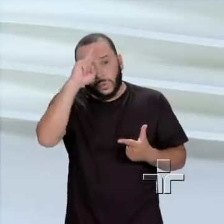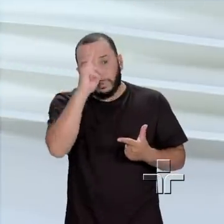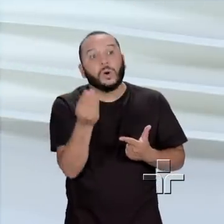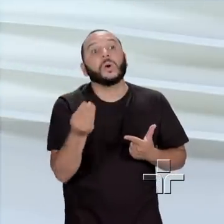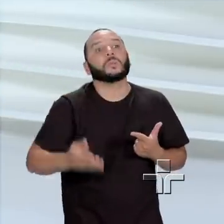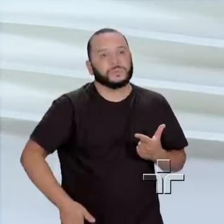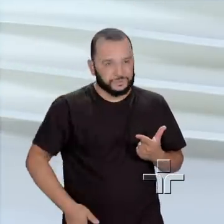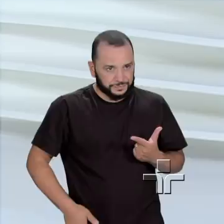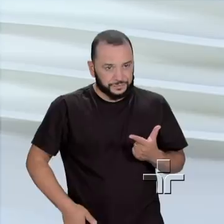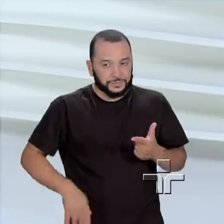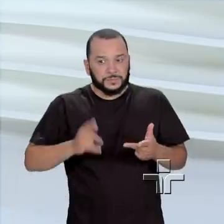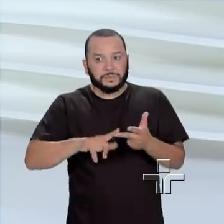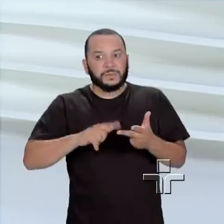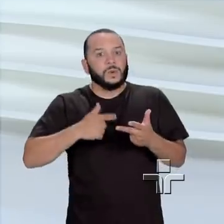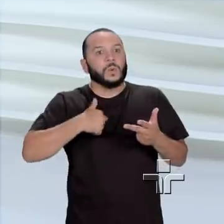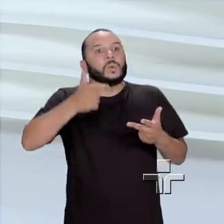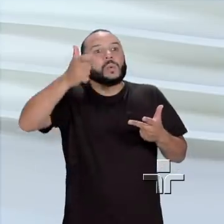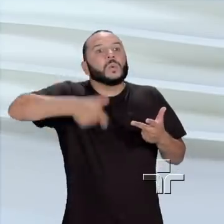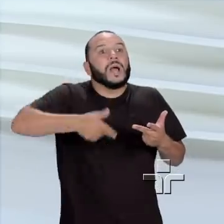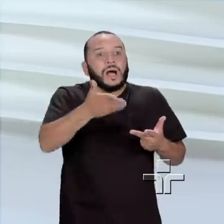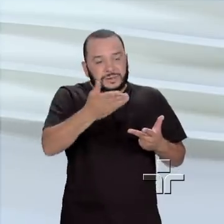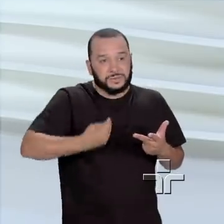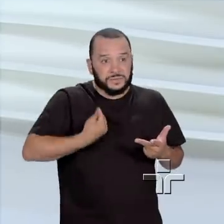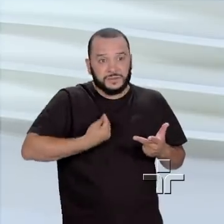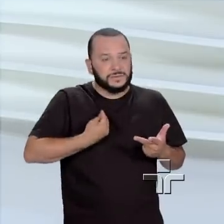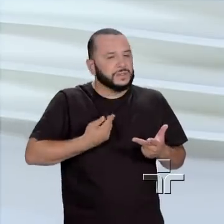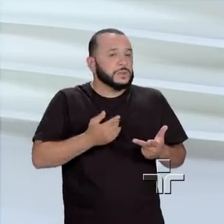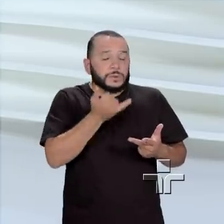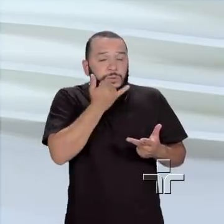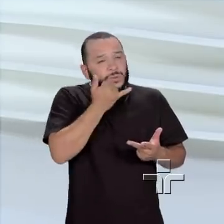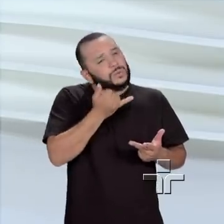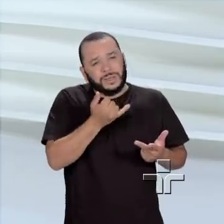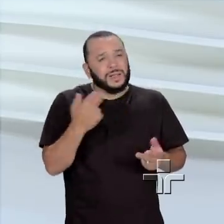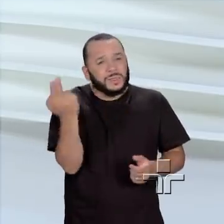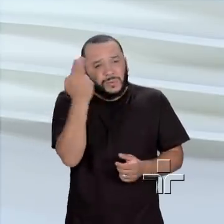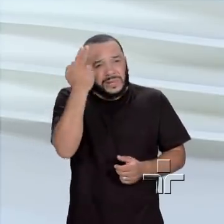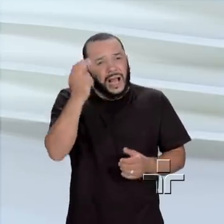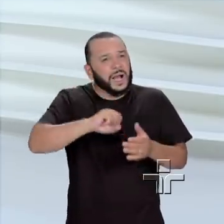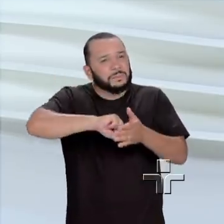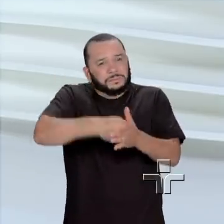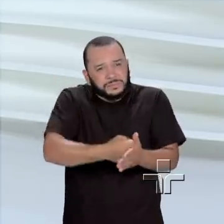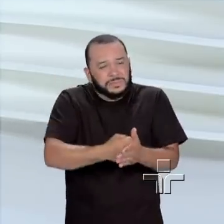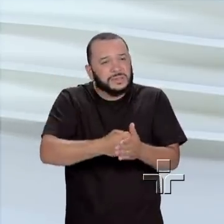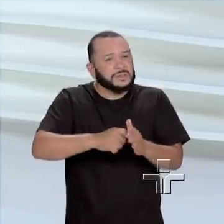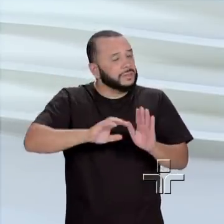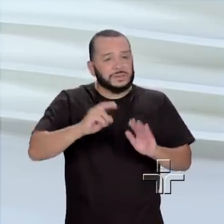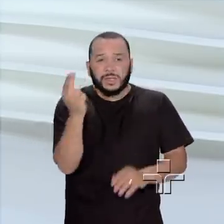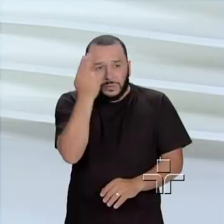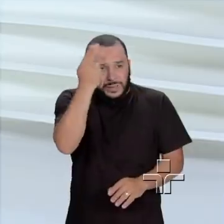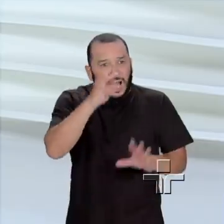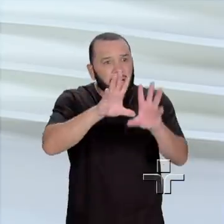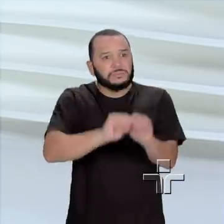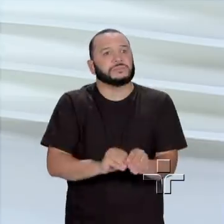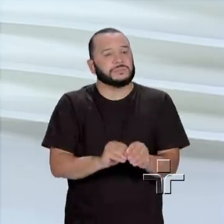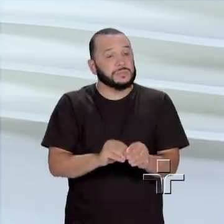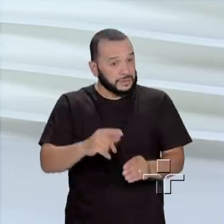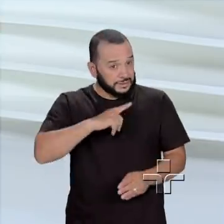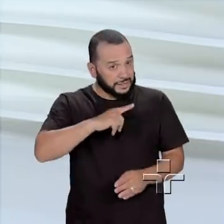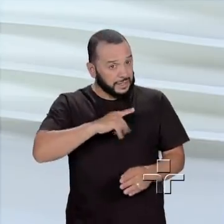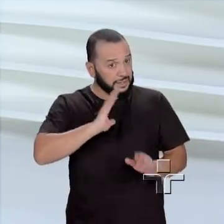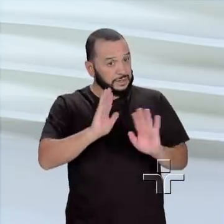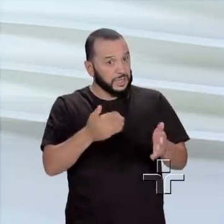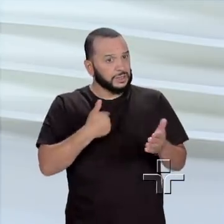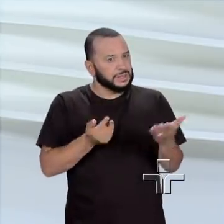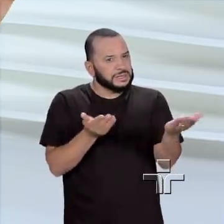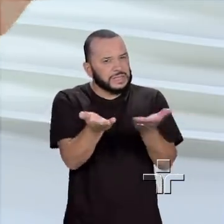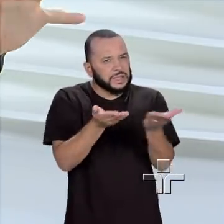para você no lugar que você está? Então a gente entrou numa espécie de uma armadilha. Tem um conjunto muito grande de serviços que precisa